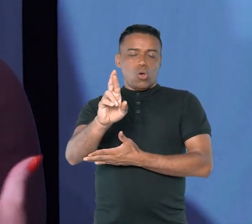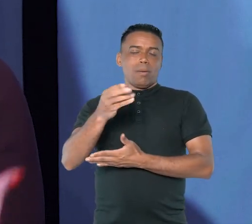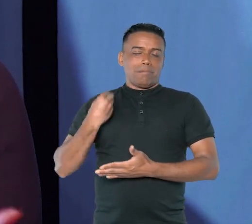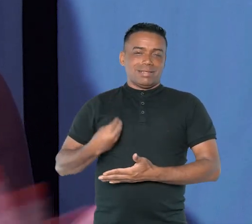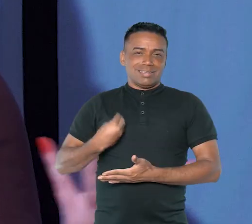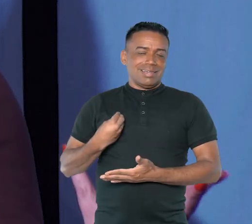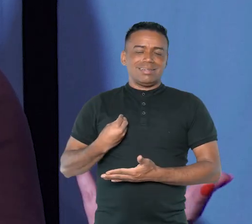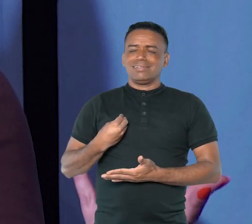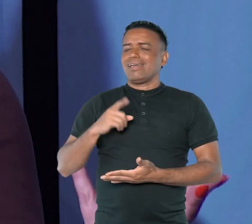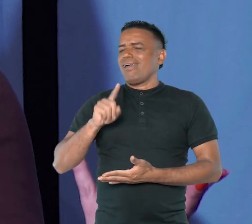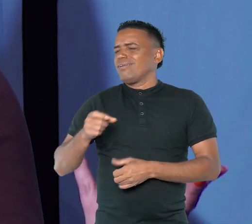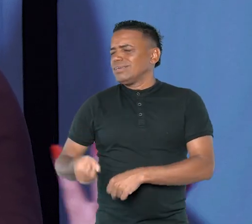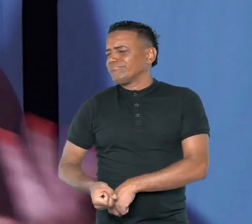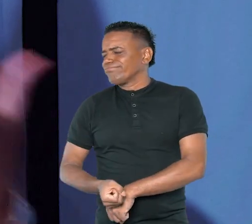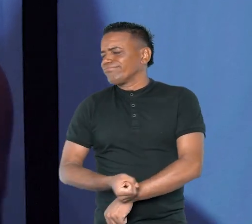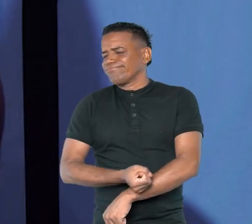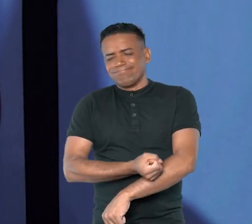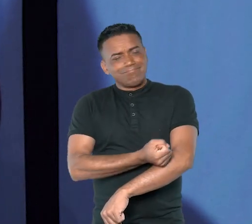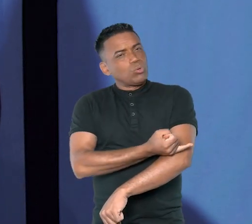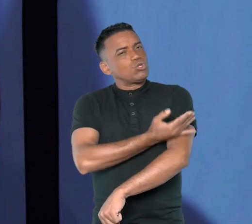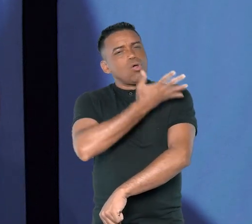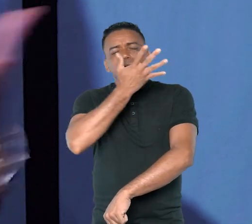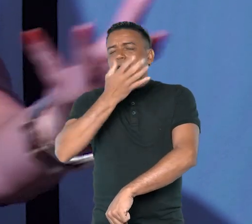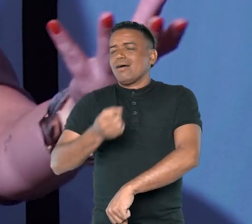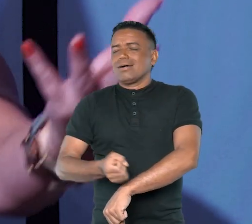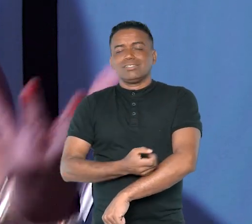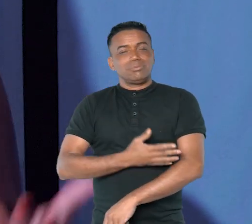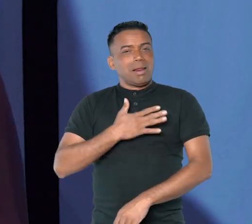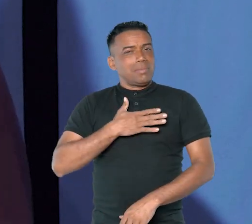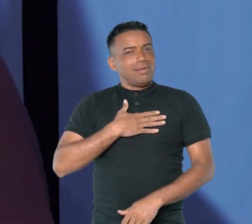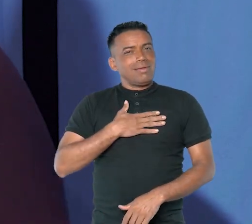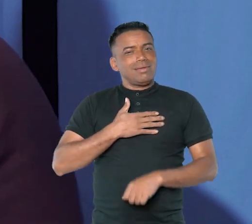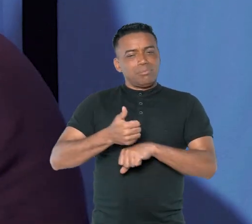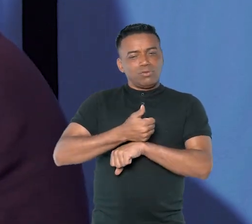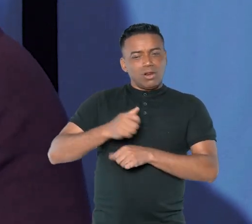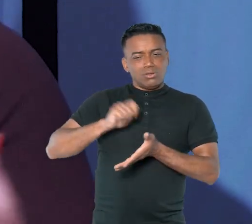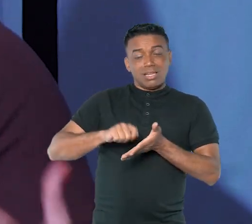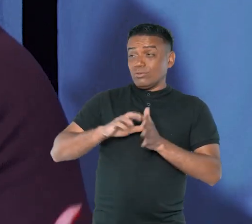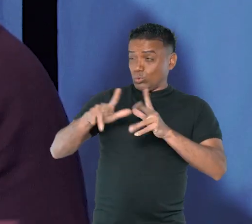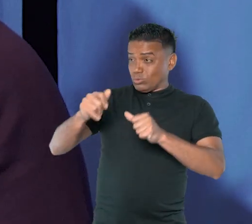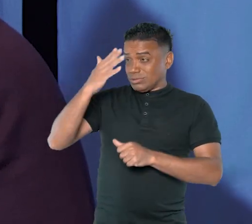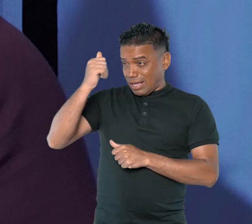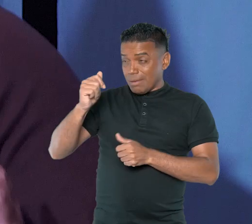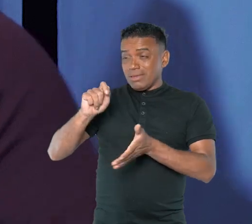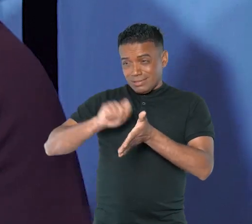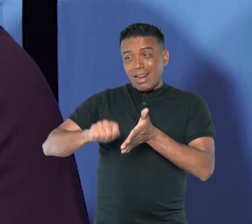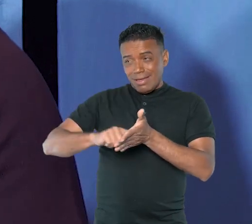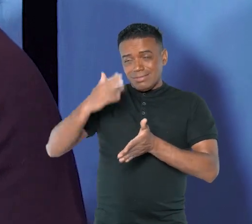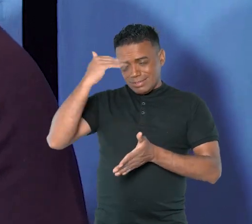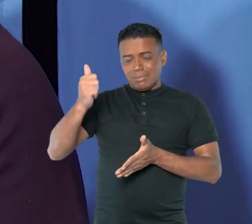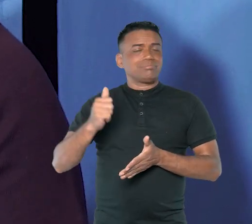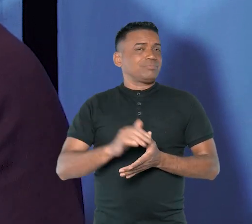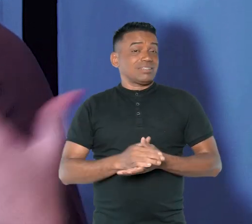isso é muito emocionante, você sabe disso. Isso é muito emocionante para um autor. Todo mundo que escreve aqui sabe disso, né? Se entregar e alguém fazer